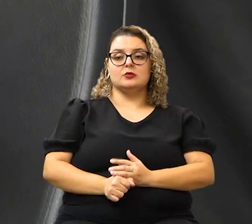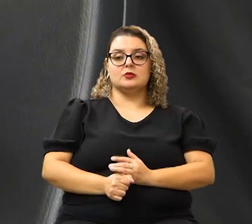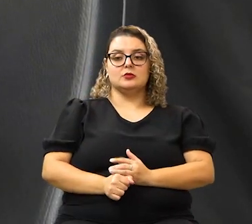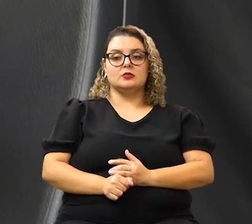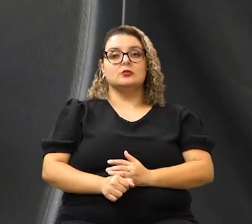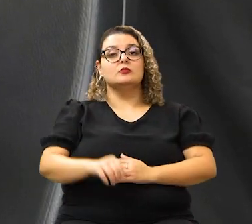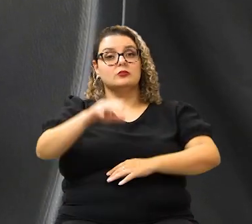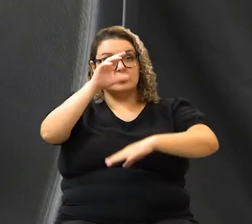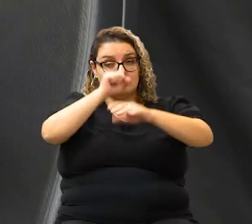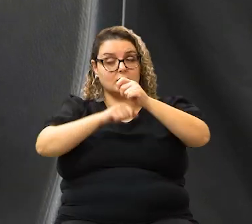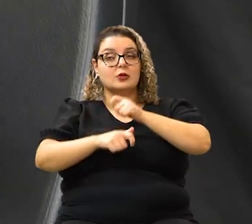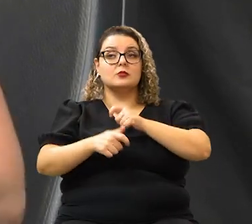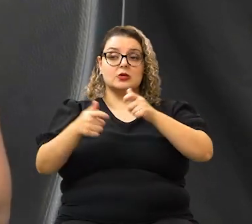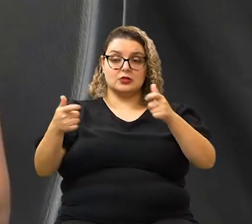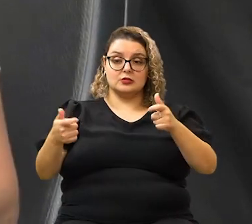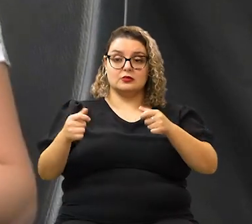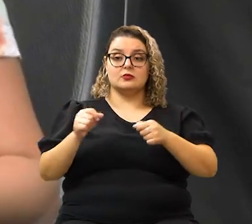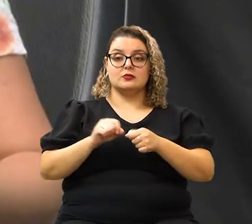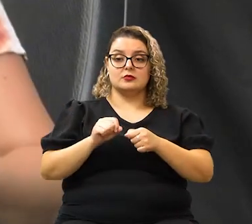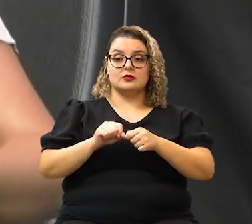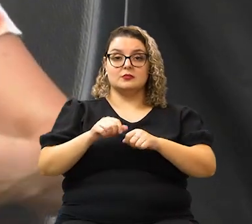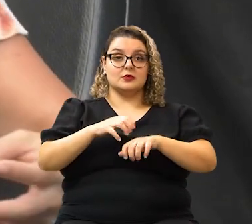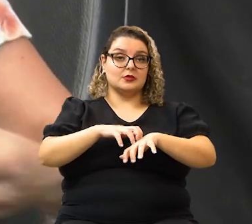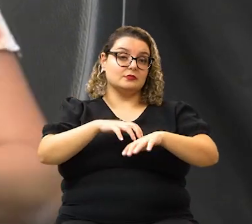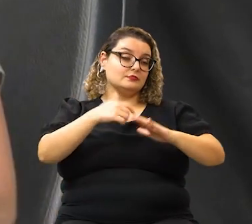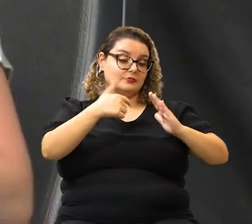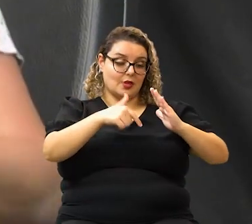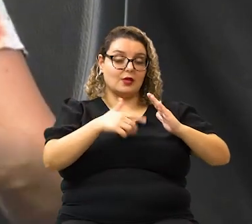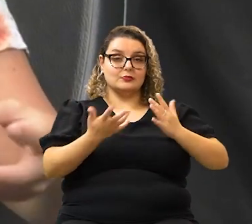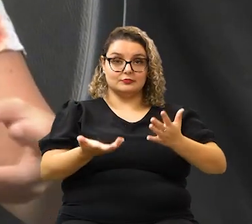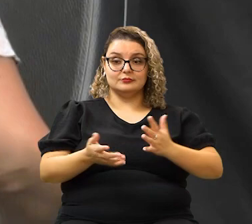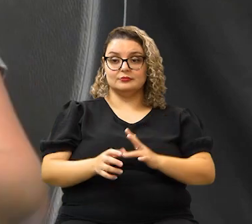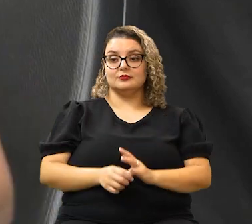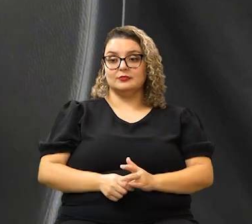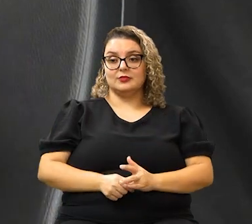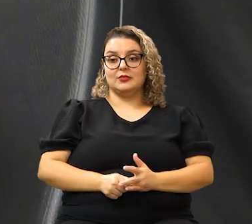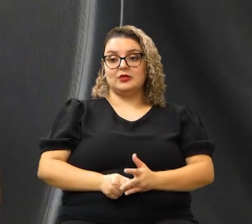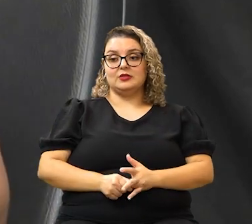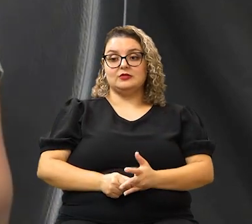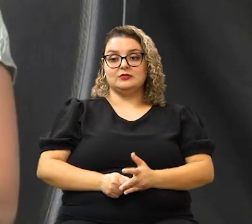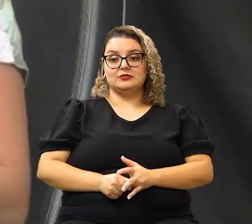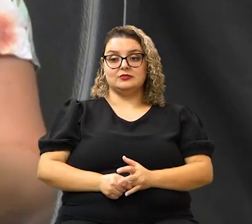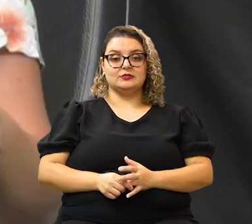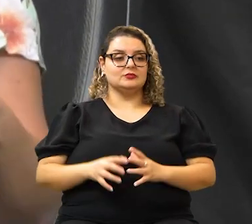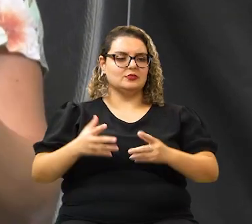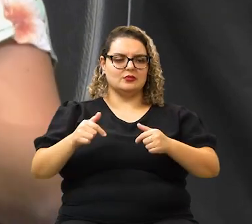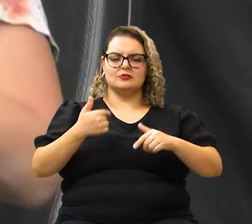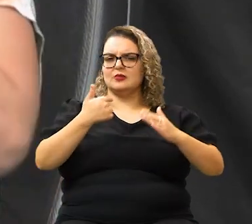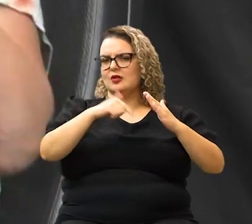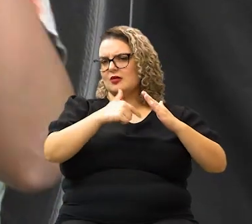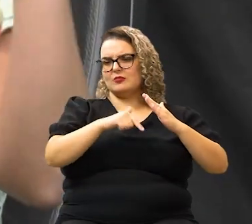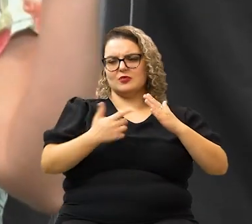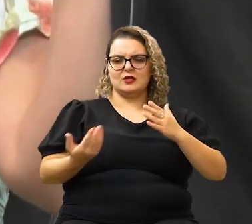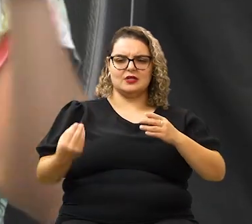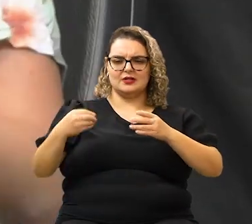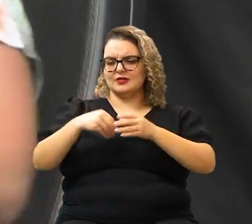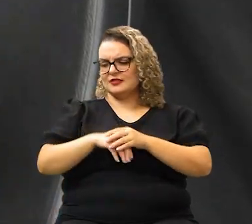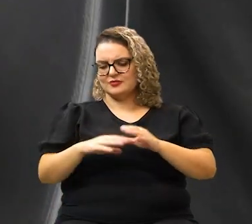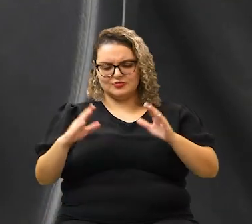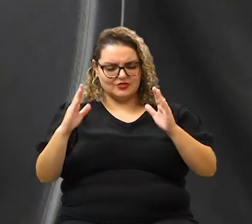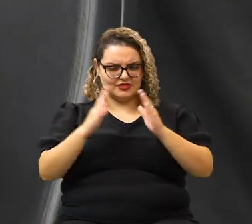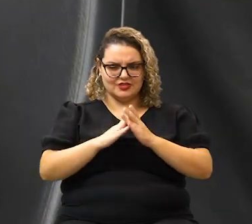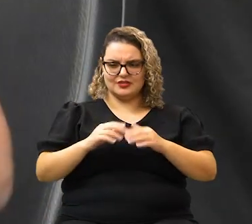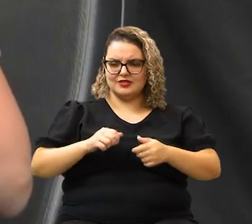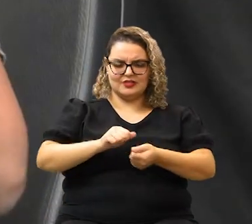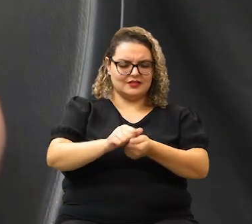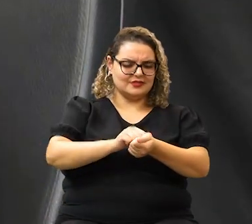aquela demanda de home office, trabalho doméstico, lavar roupa. Foi a época que eu me separei também, tá? Acabei me separando. Então,